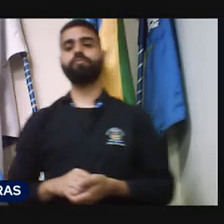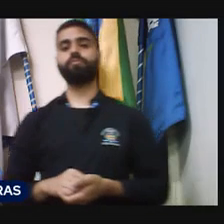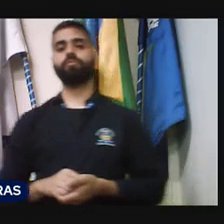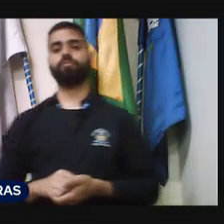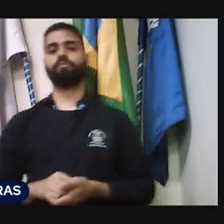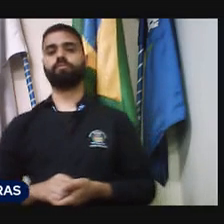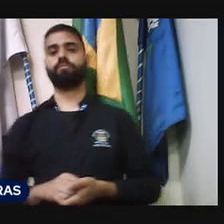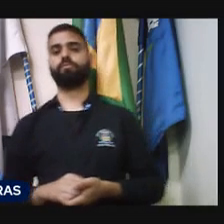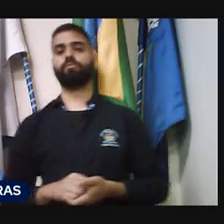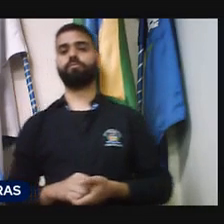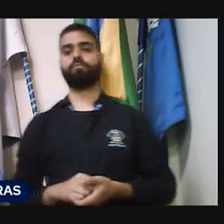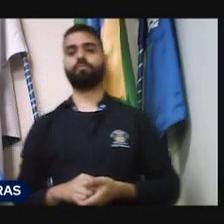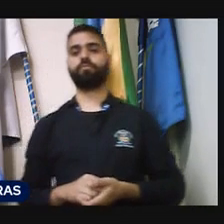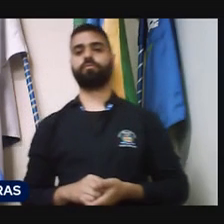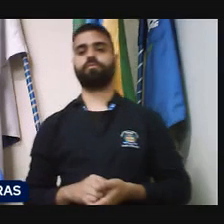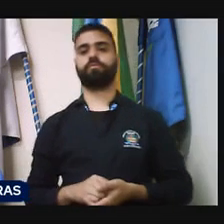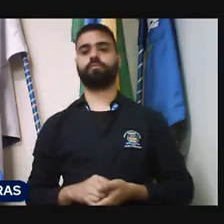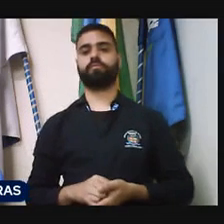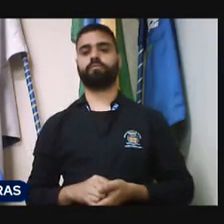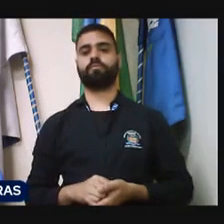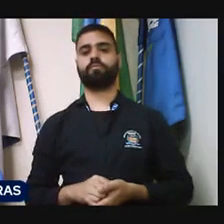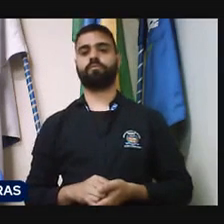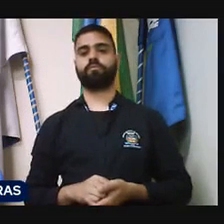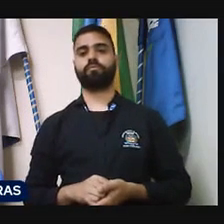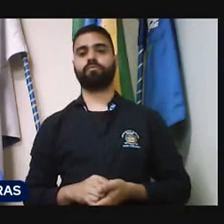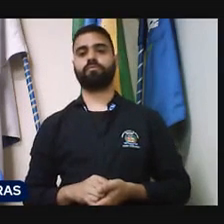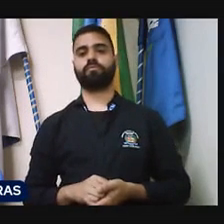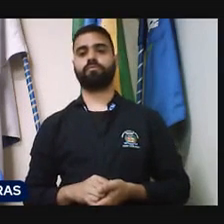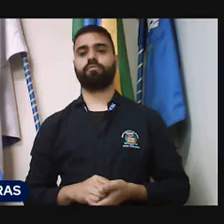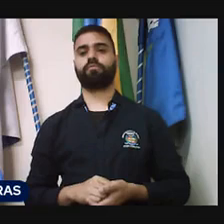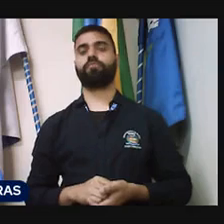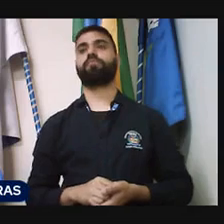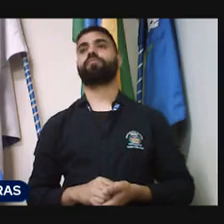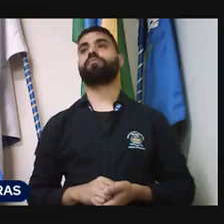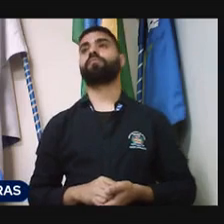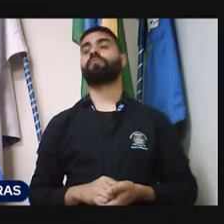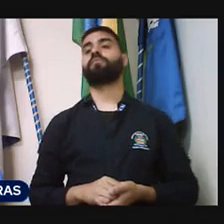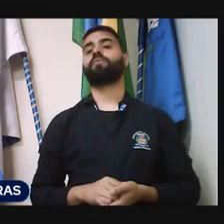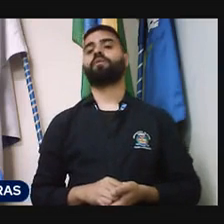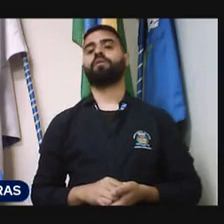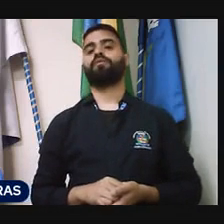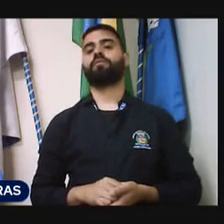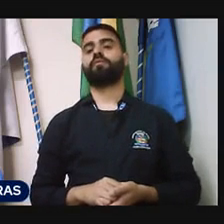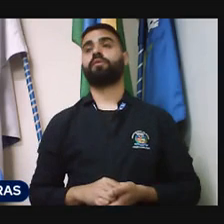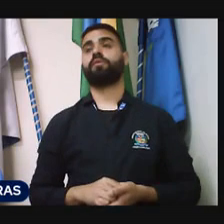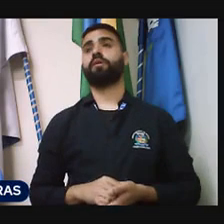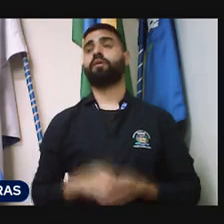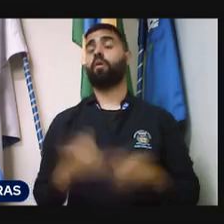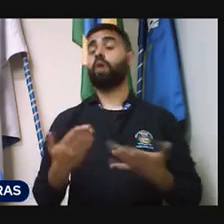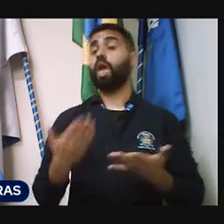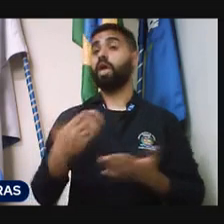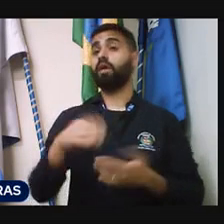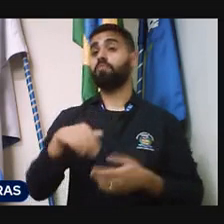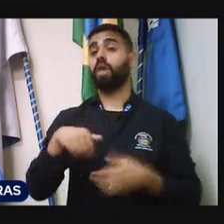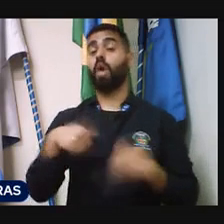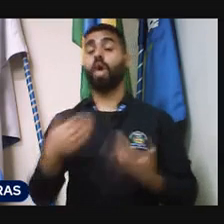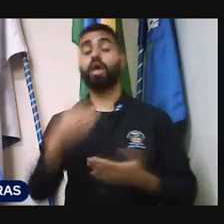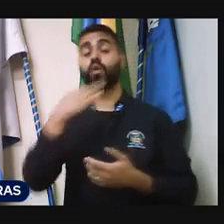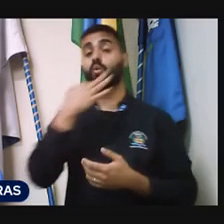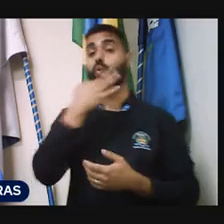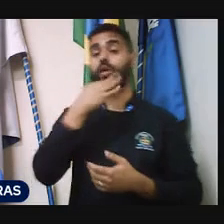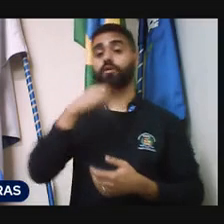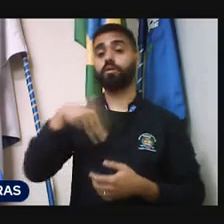hospital Gustavo Monteiro Júnior é até uma doação quem sabe quem conhece o Magno que conhece a